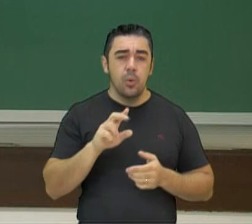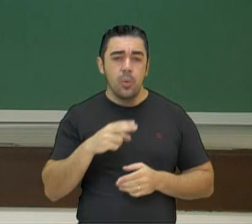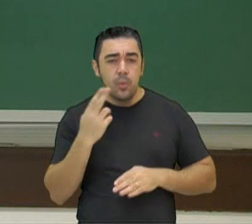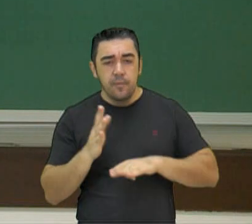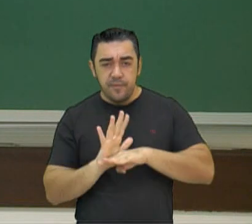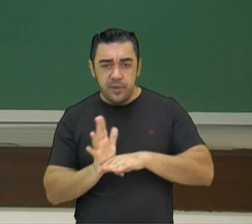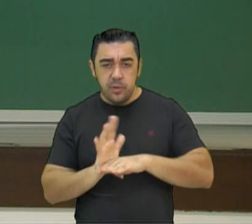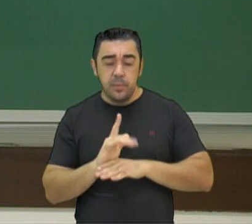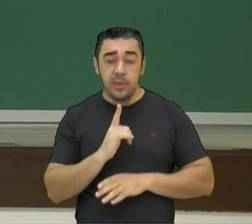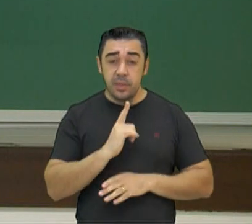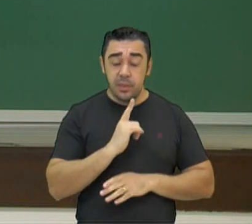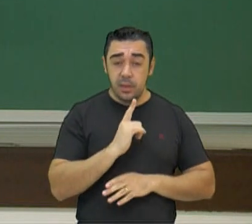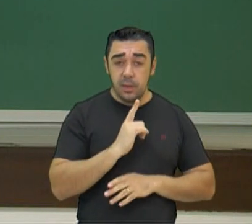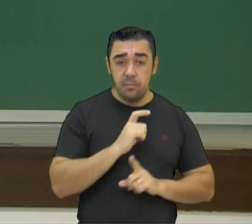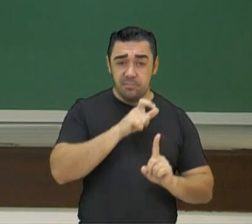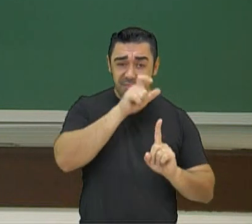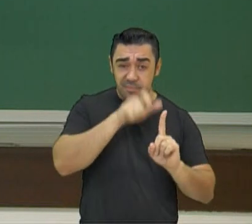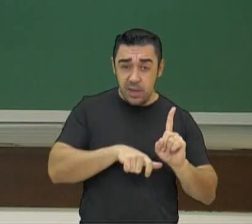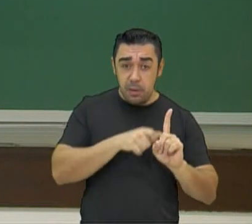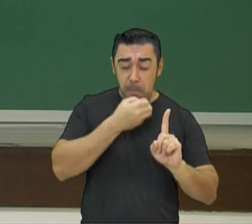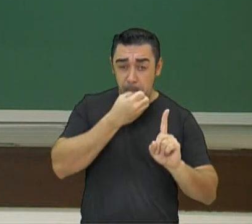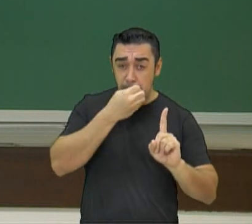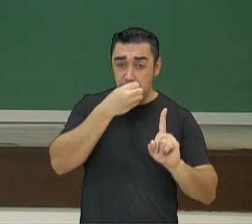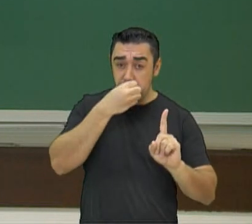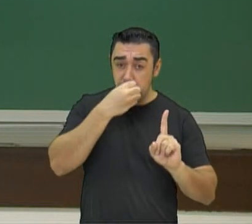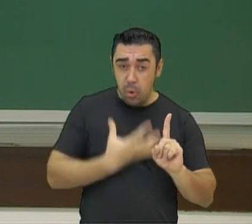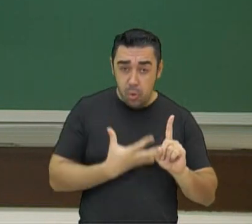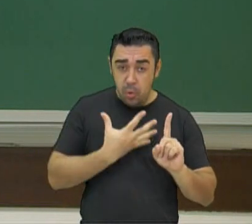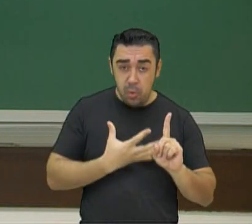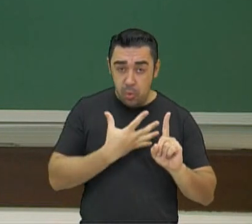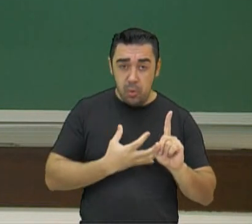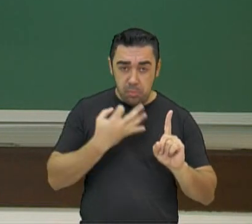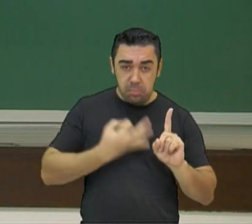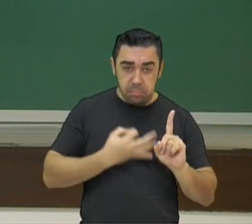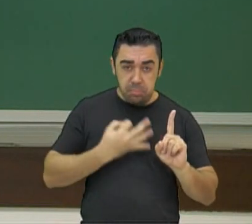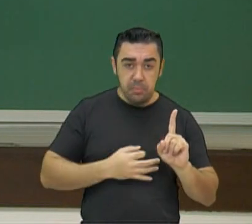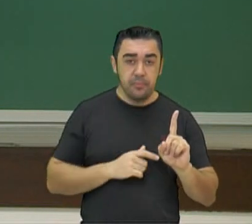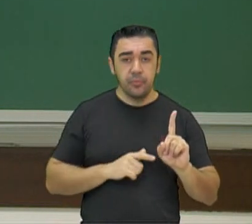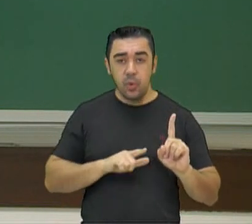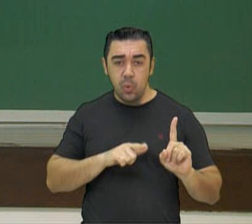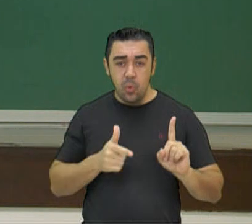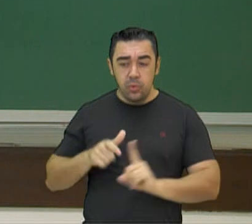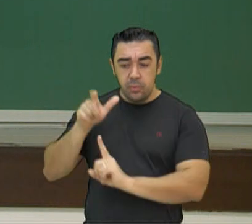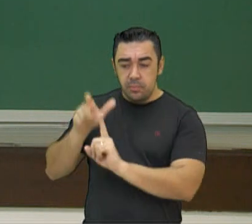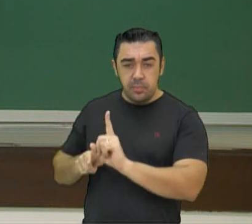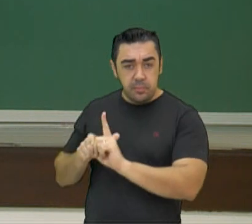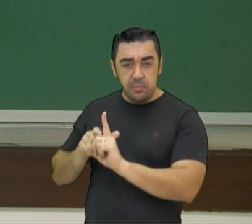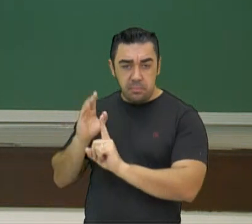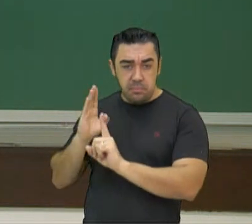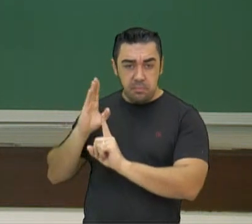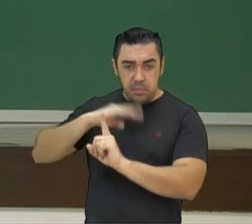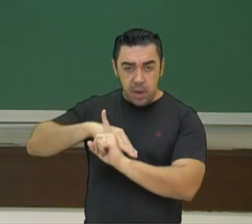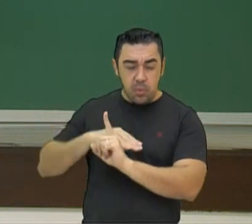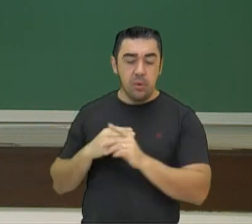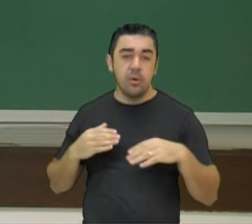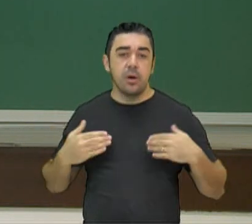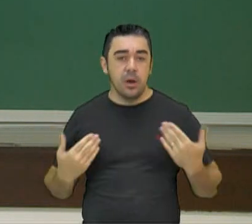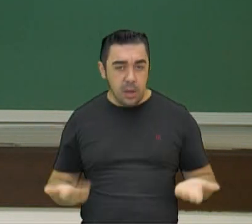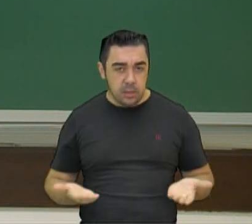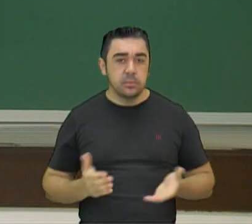assim, onde um lado tem personagens totalmente bons e outro lado personagens totalmente